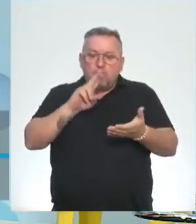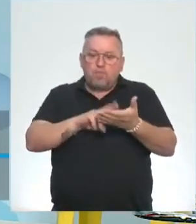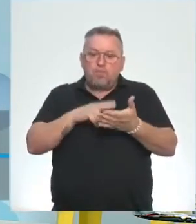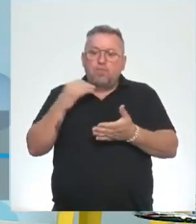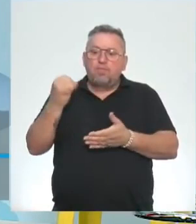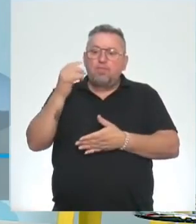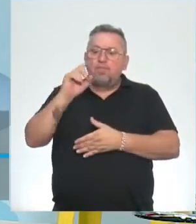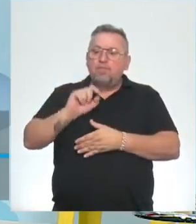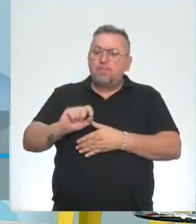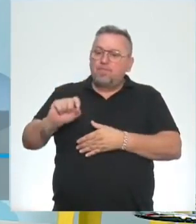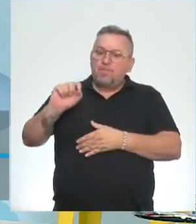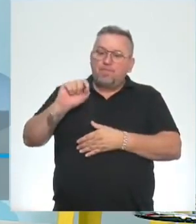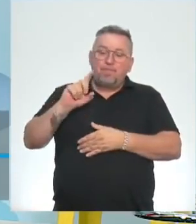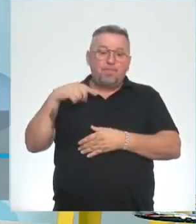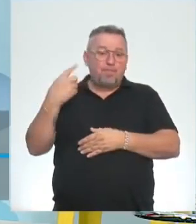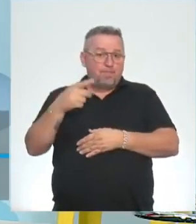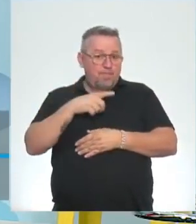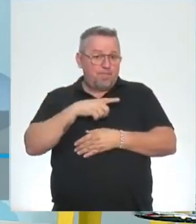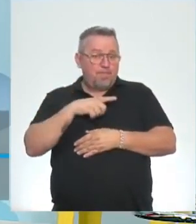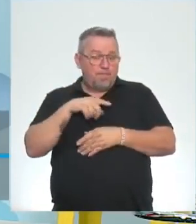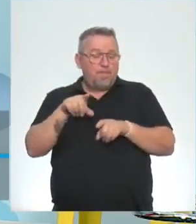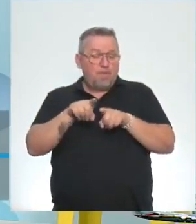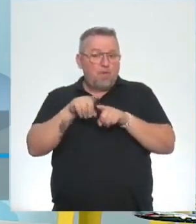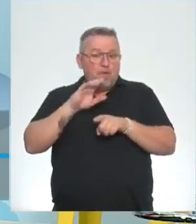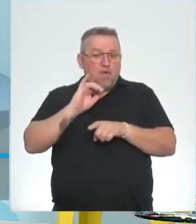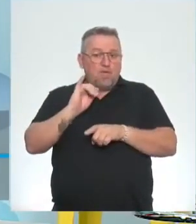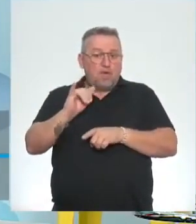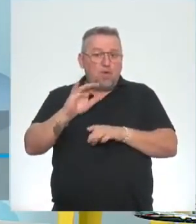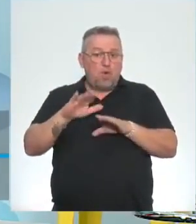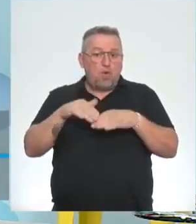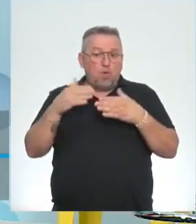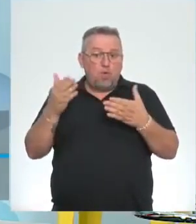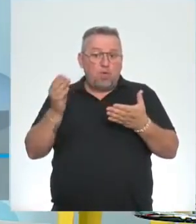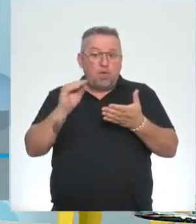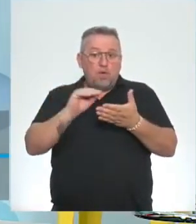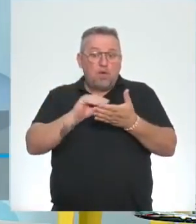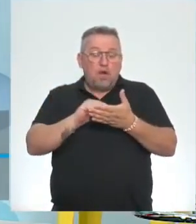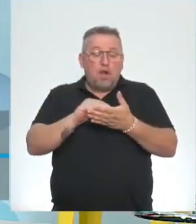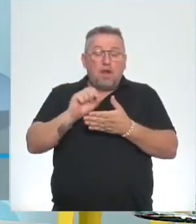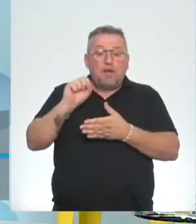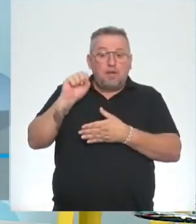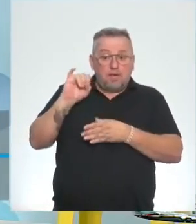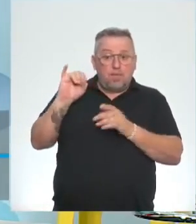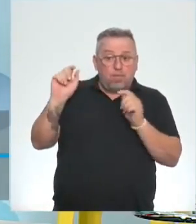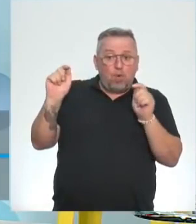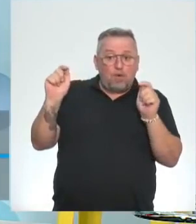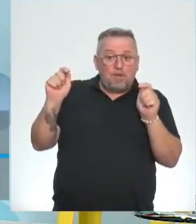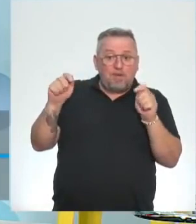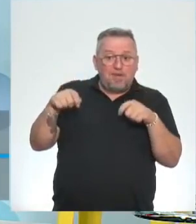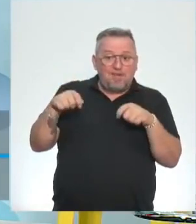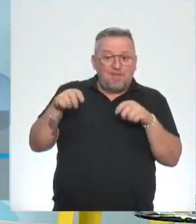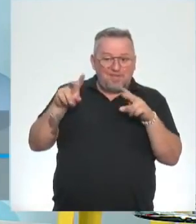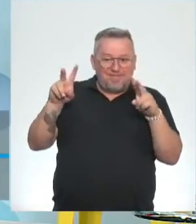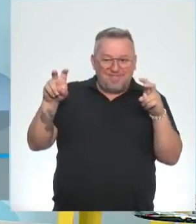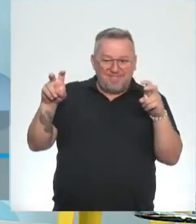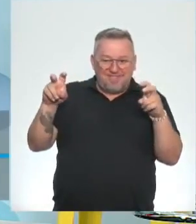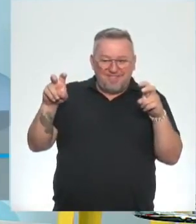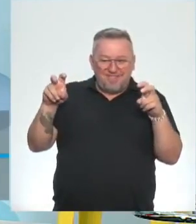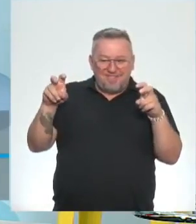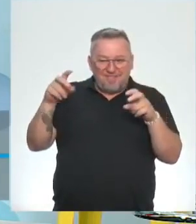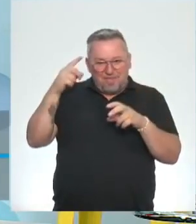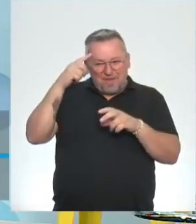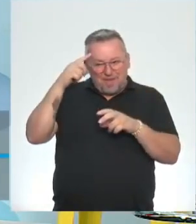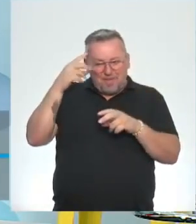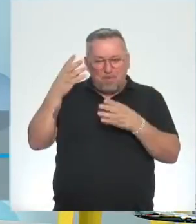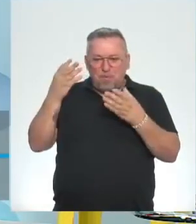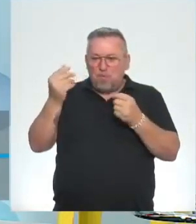importante lembrar, assim, que nós até mencionamos, né, professora? Quando ela coloca assim, se possível, vocês percebem aí, dá para perceber que ela é